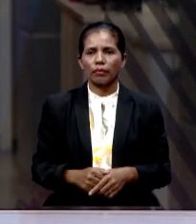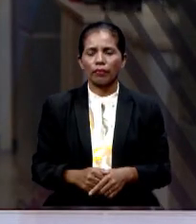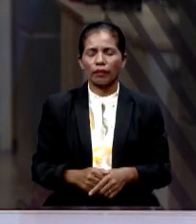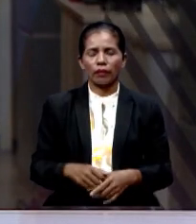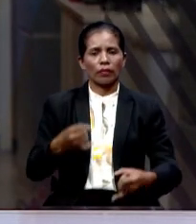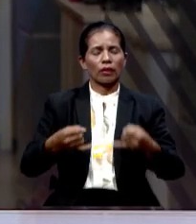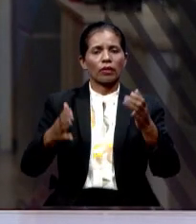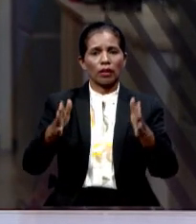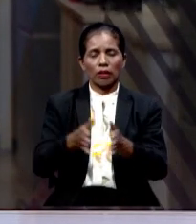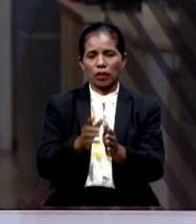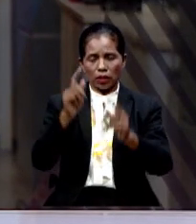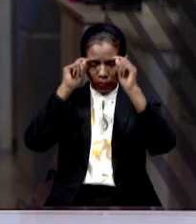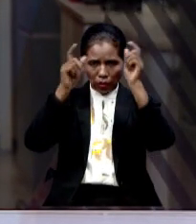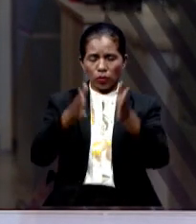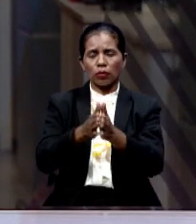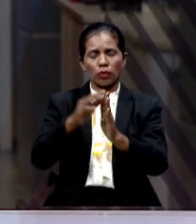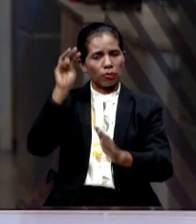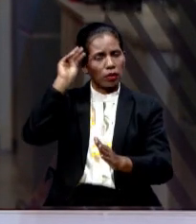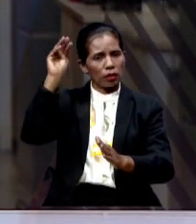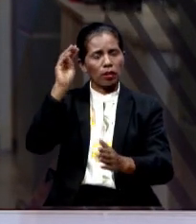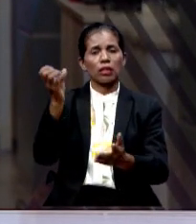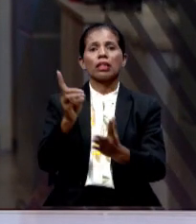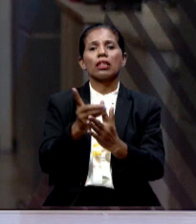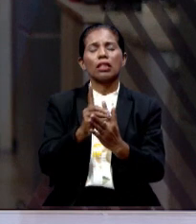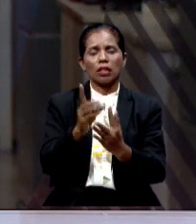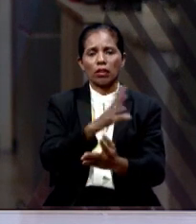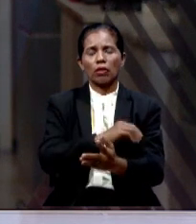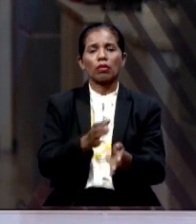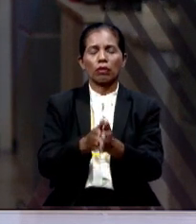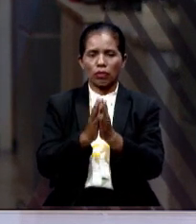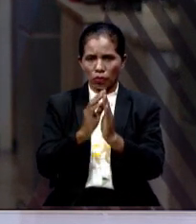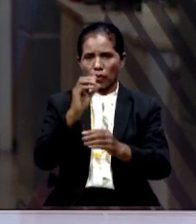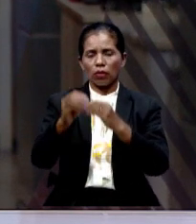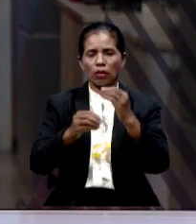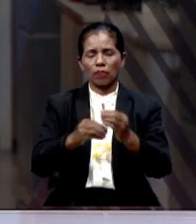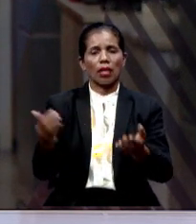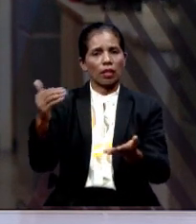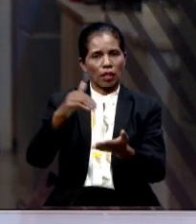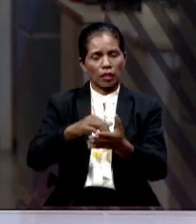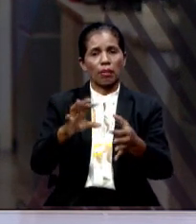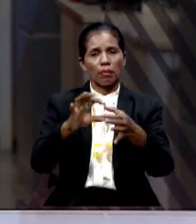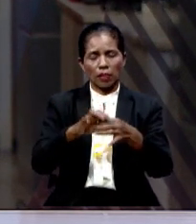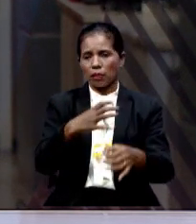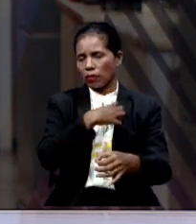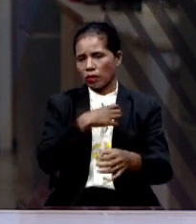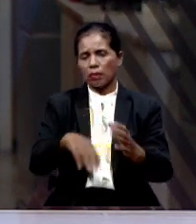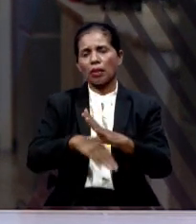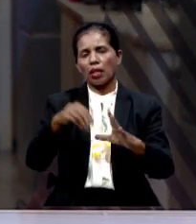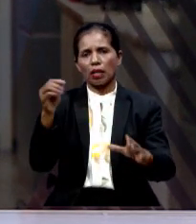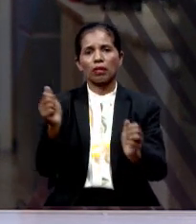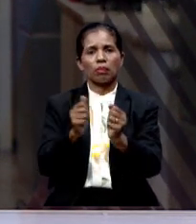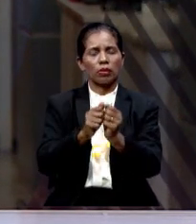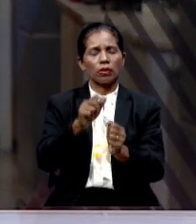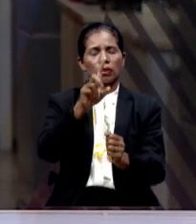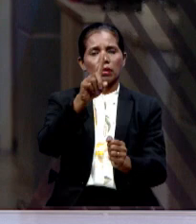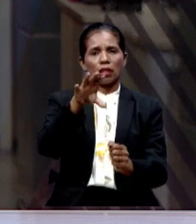Zorista Timor-Leste, o ministro do Interior declara legitimidade com a reativação membro polícia reformado a torcida Limanu Resin